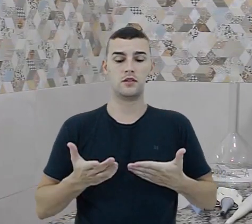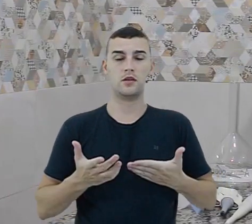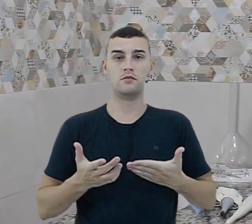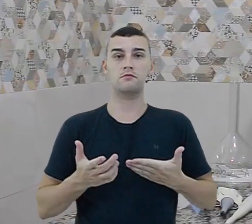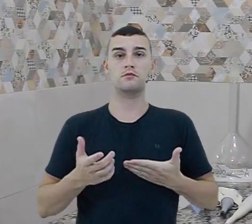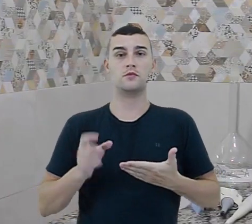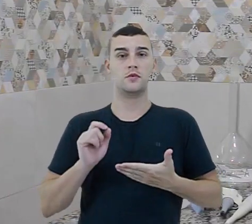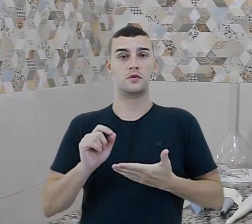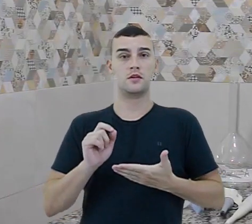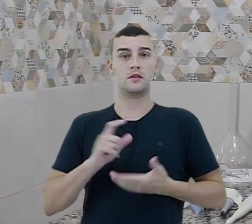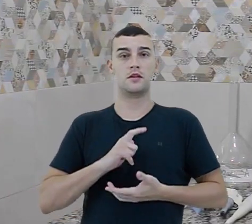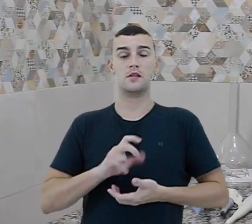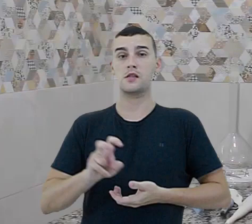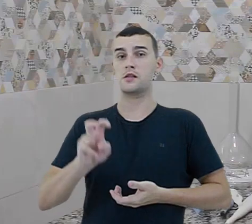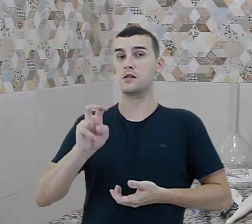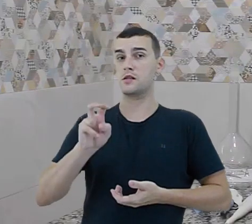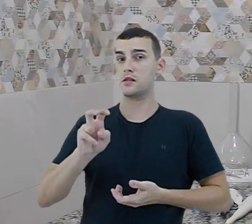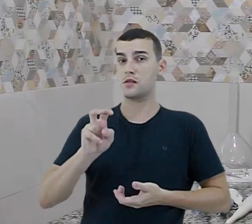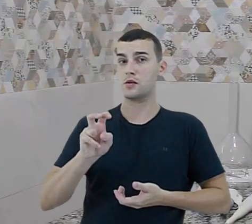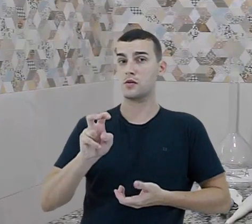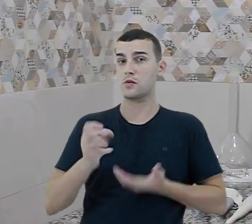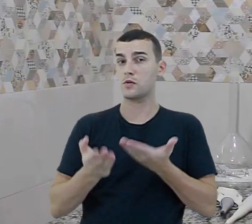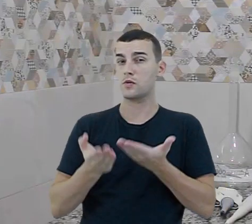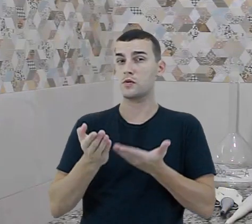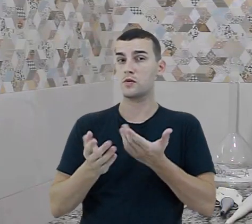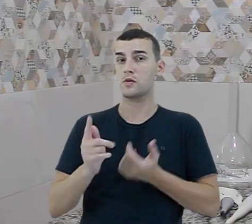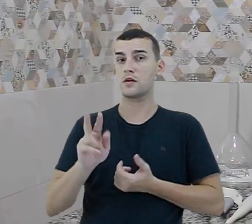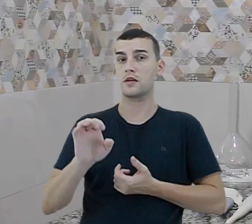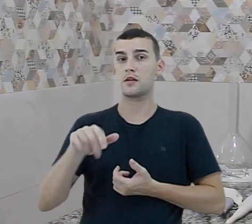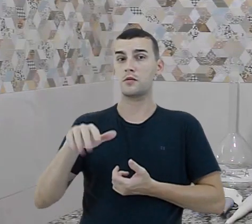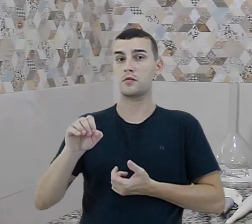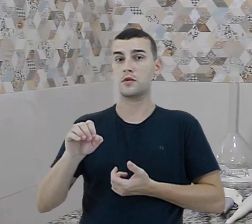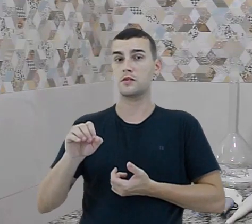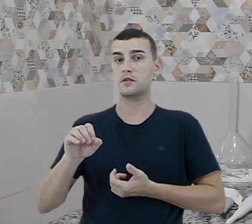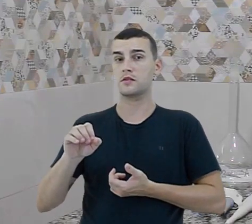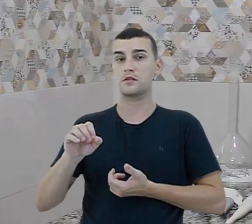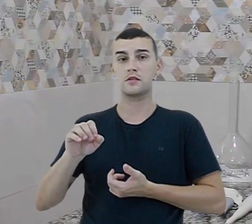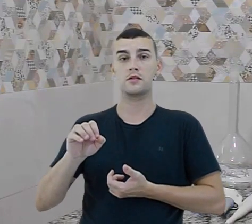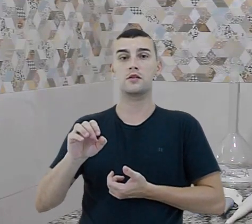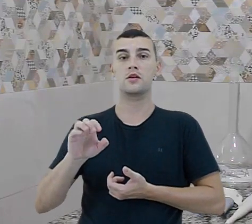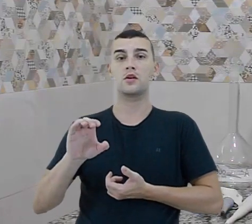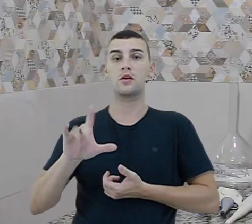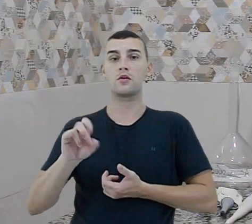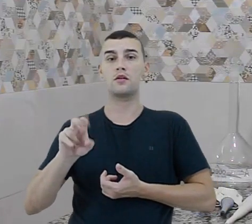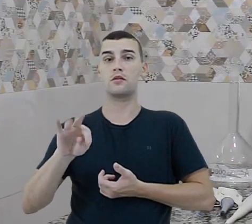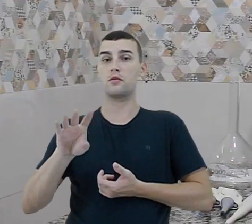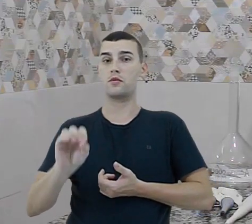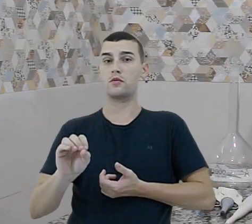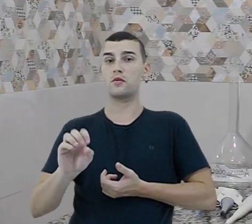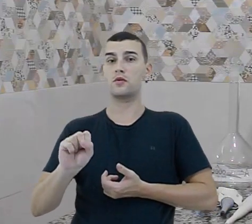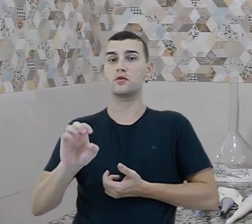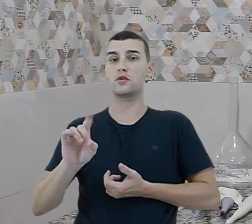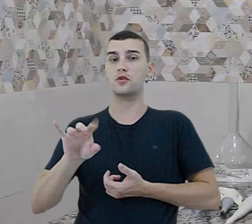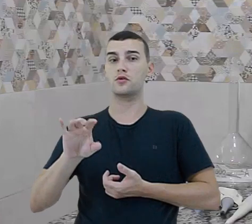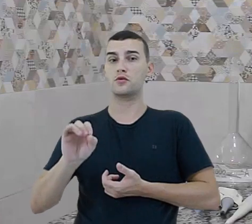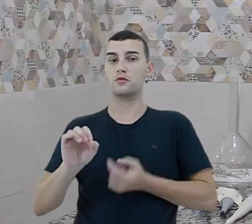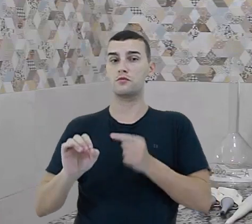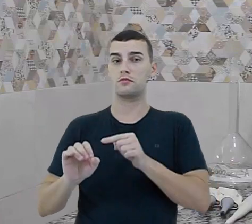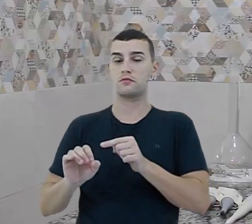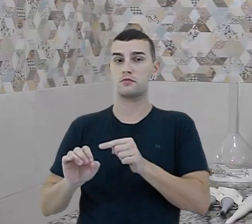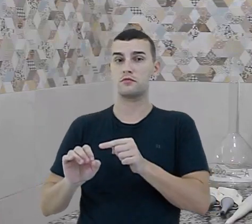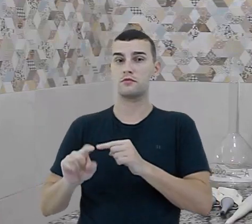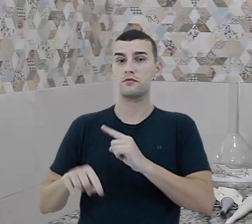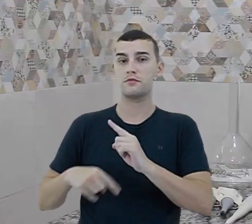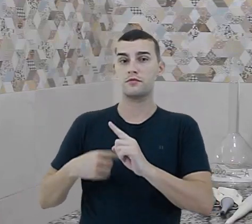vou pesar 5 gramas de cloreto de sódio e vou adicionar esse cloreto de sódio no interior desse